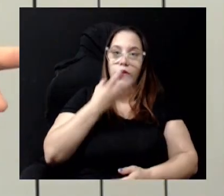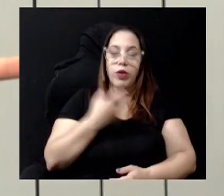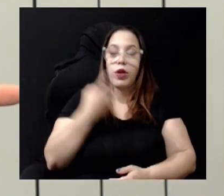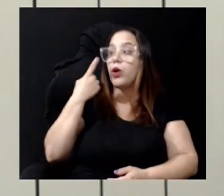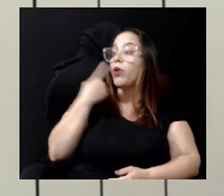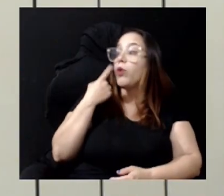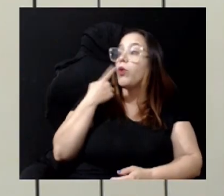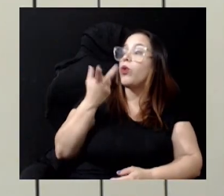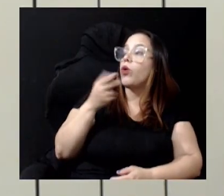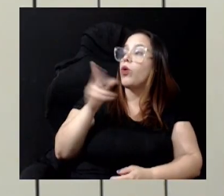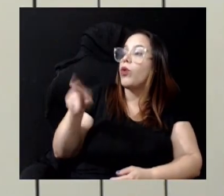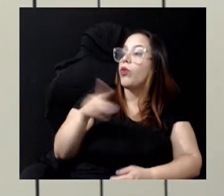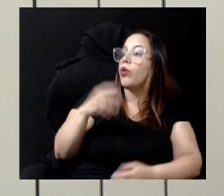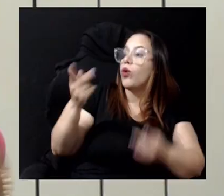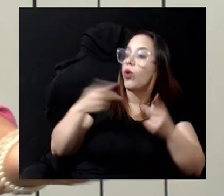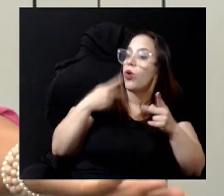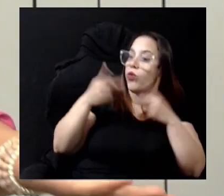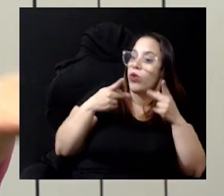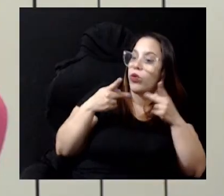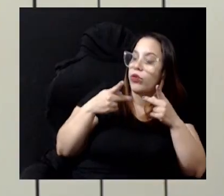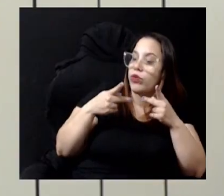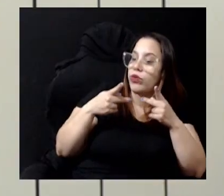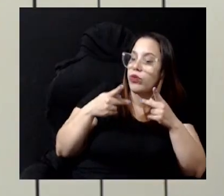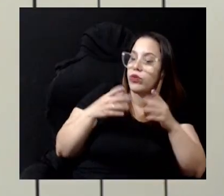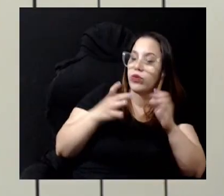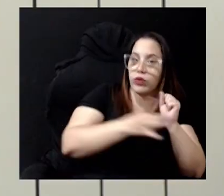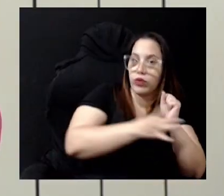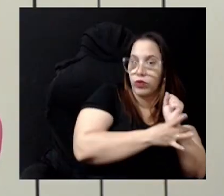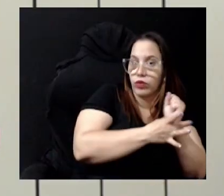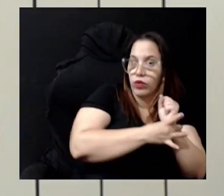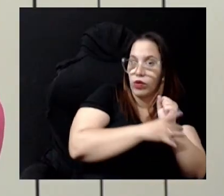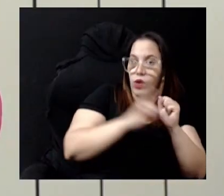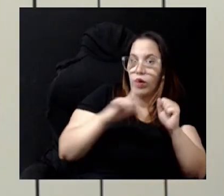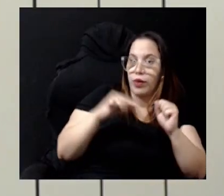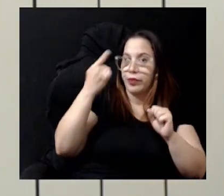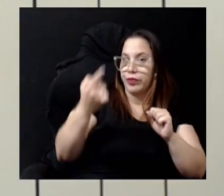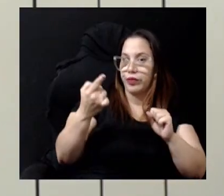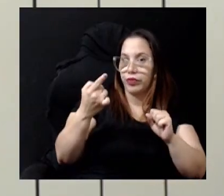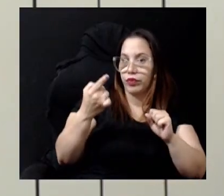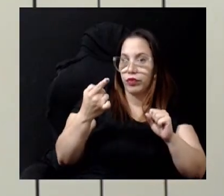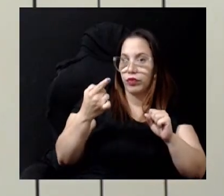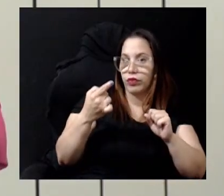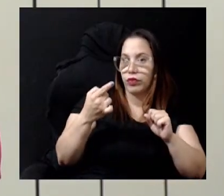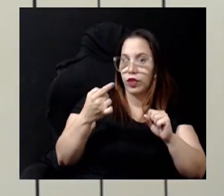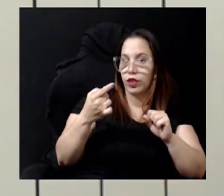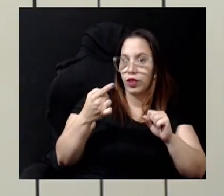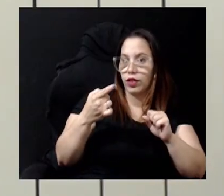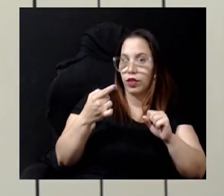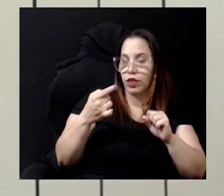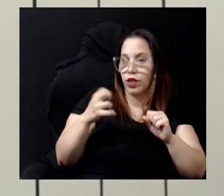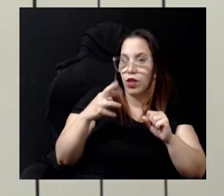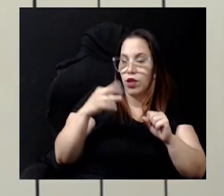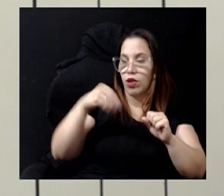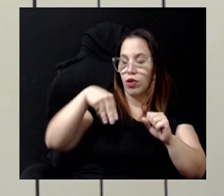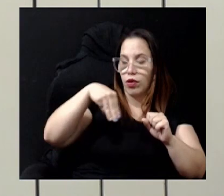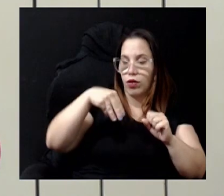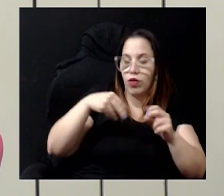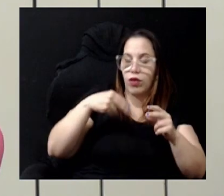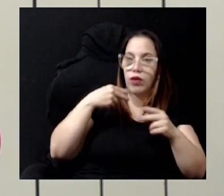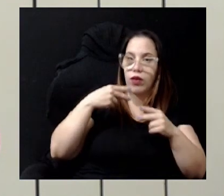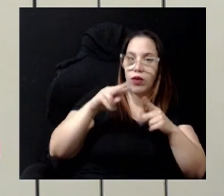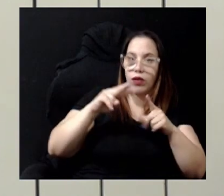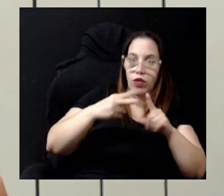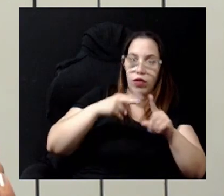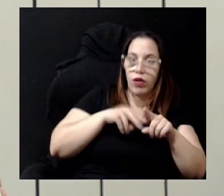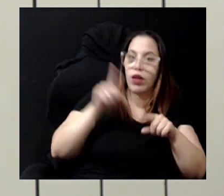professor falou, né, da questão de segurança, e o próximo tema, o próximo briefing aí do nosso ponto de vista é isso,